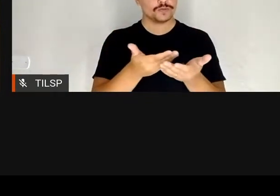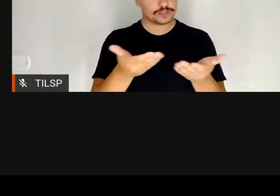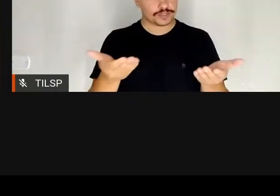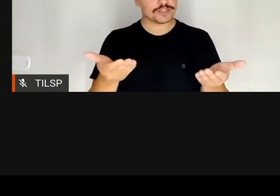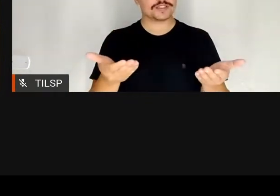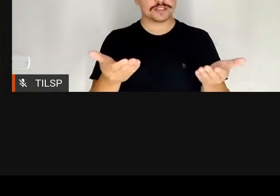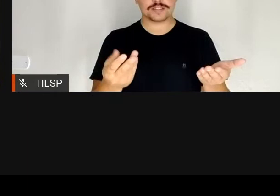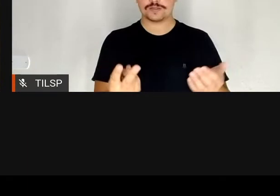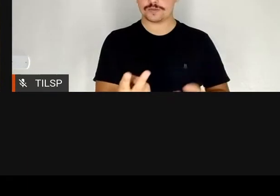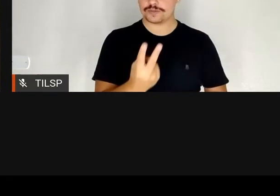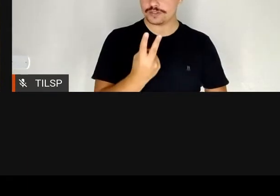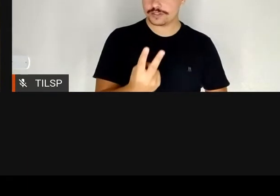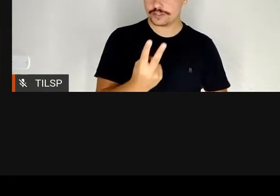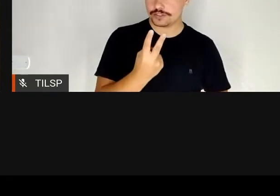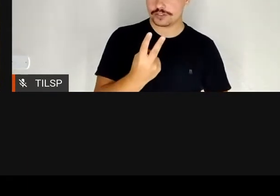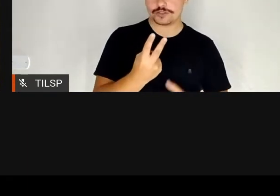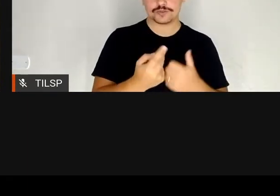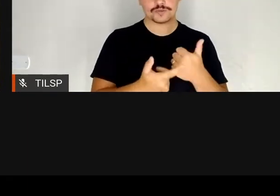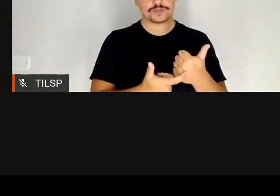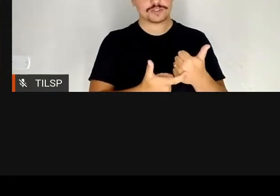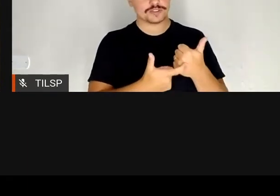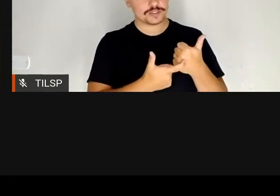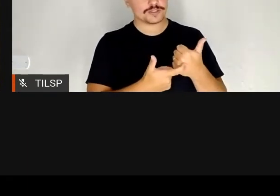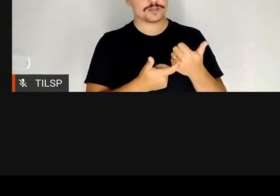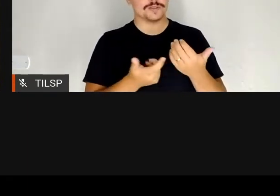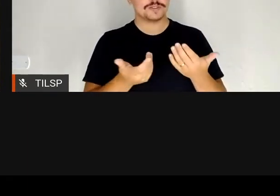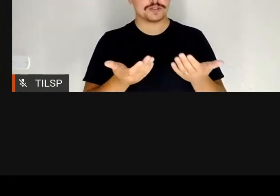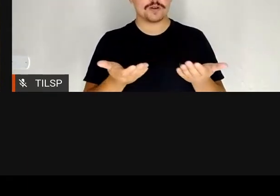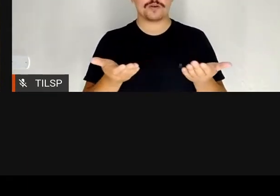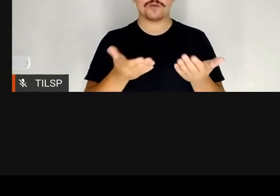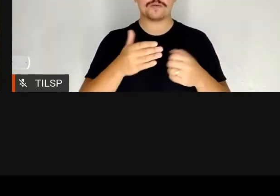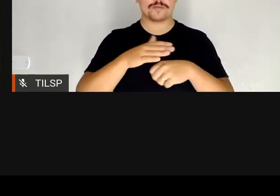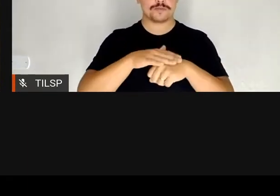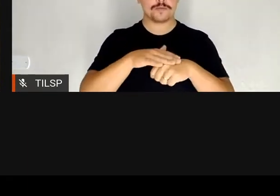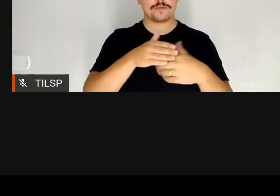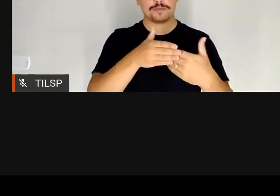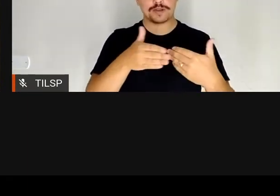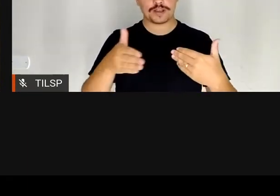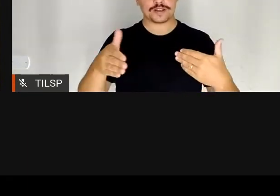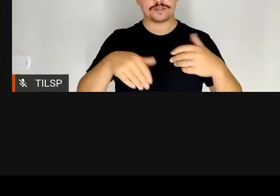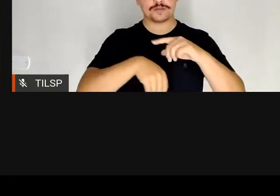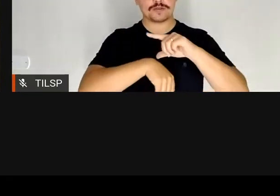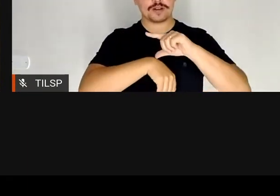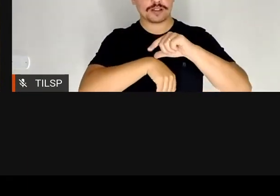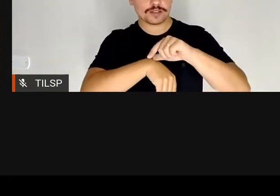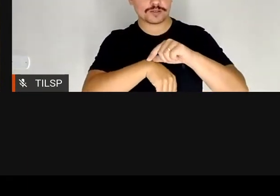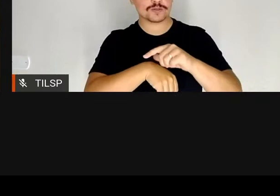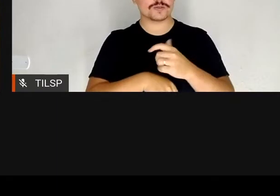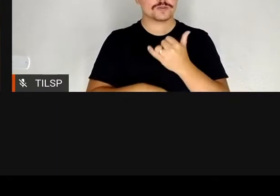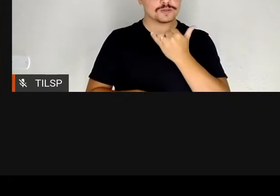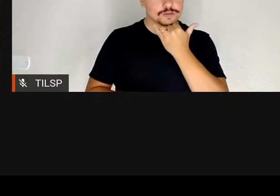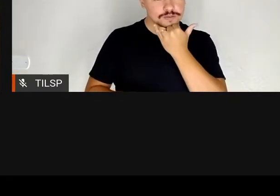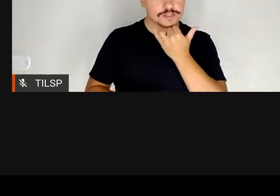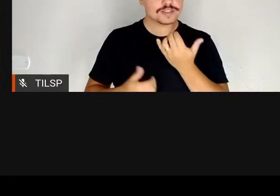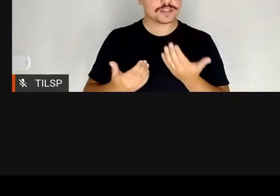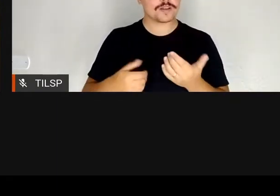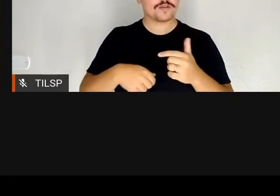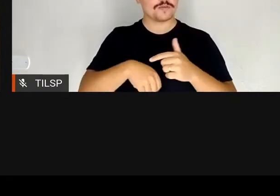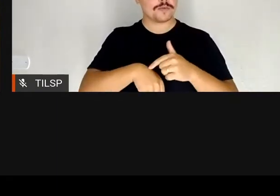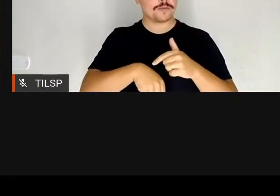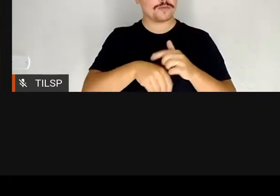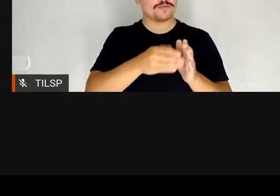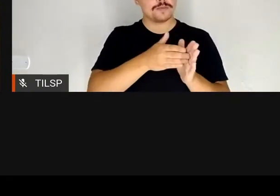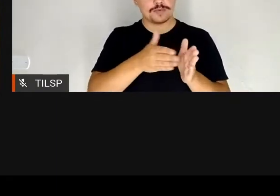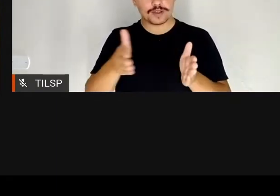seguindo, esse momento, né, que passou um pouco da nossa expectativa, ele era, na verdade, e foi pensado